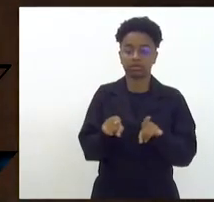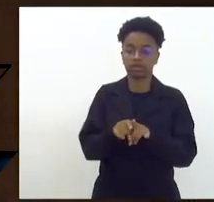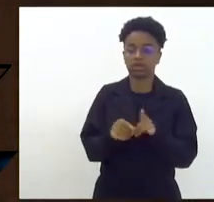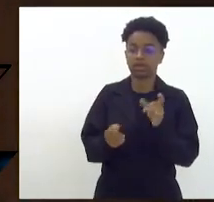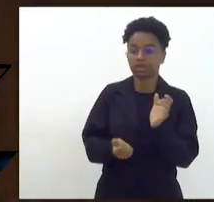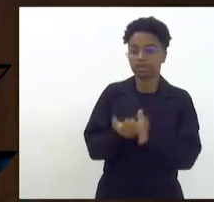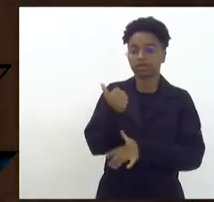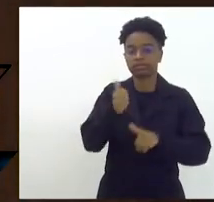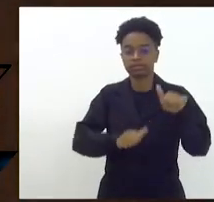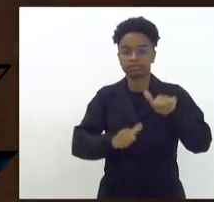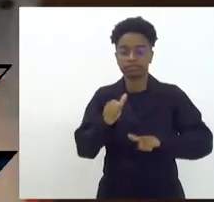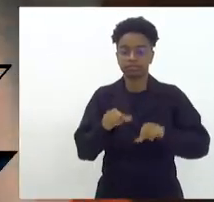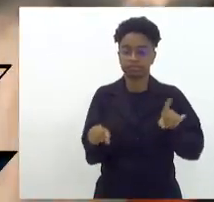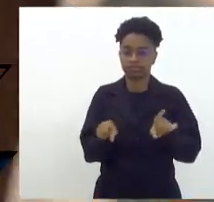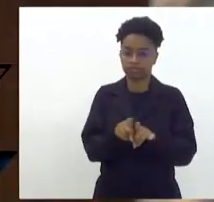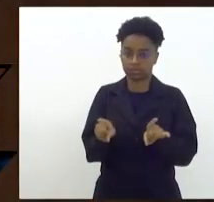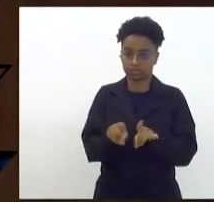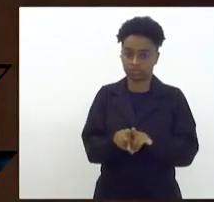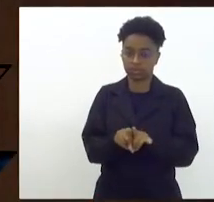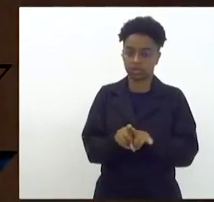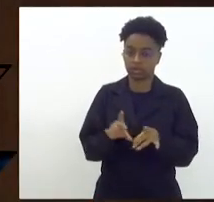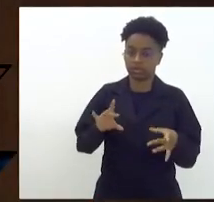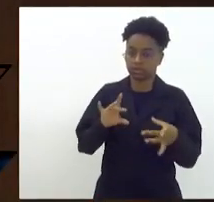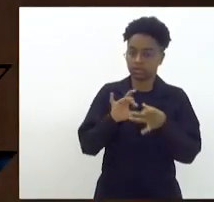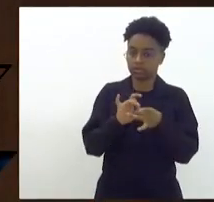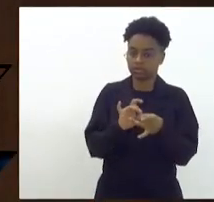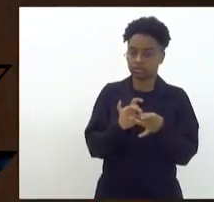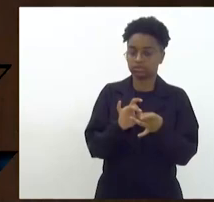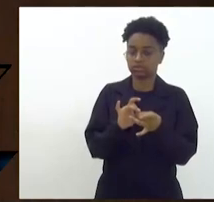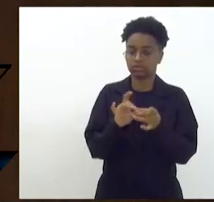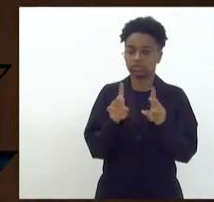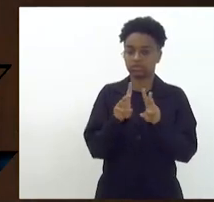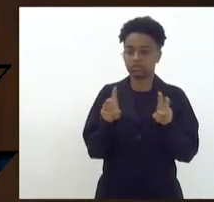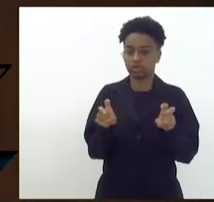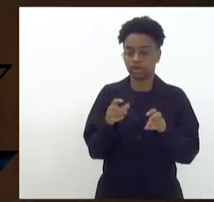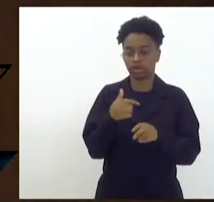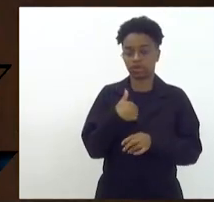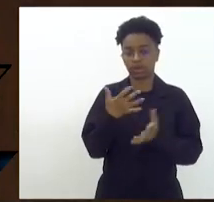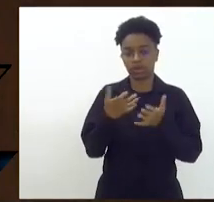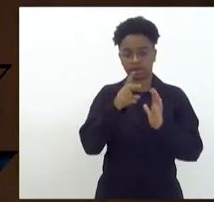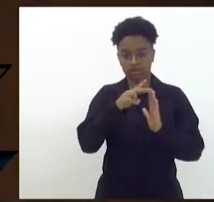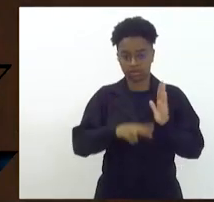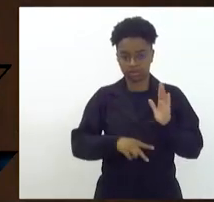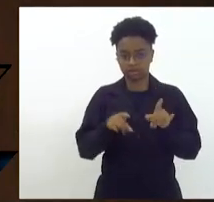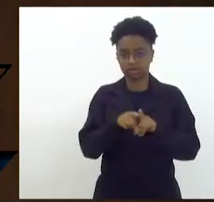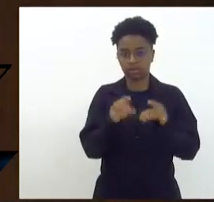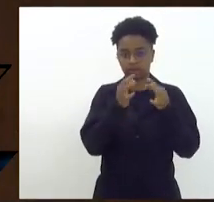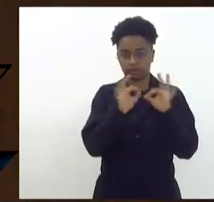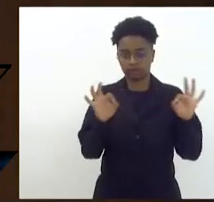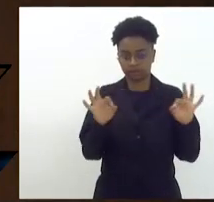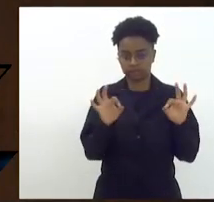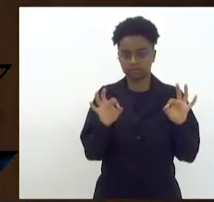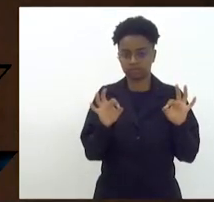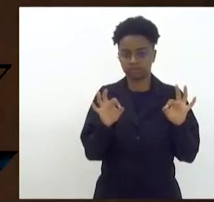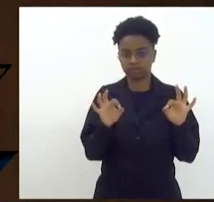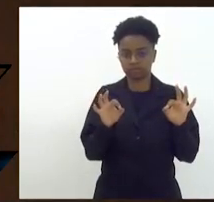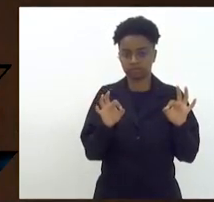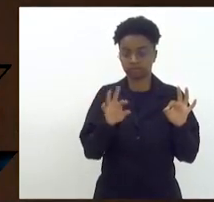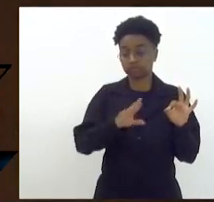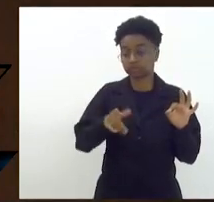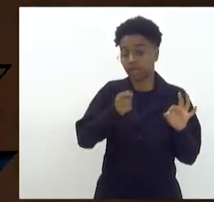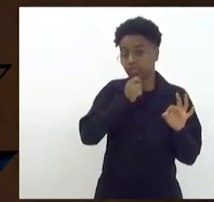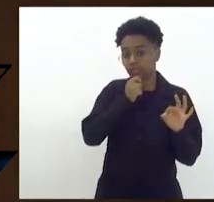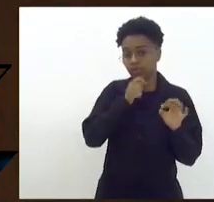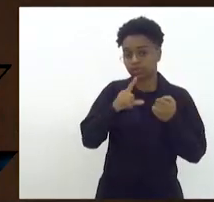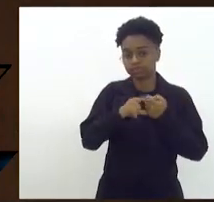revisão inclusive relacionada a E aí eu quero ler essa pequena frase não à toa o artigo